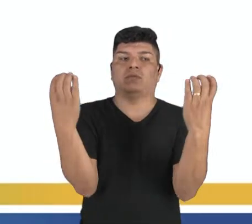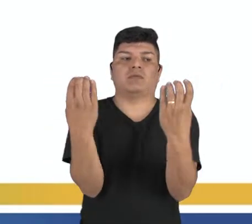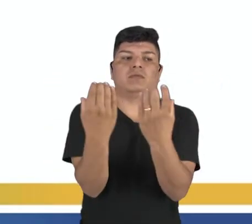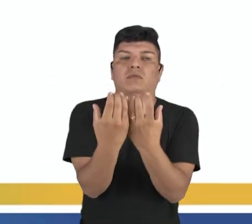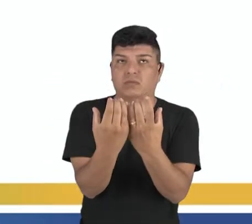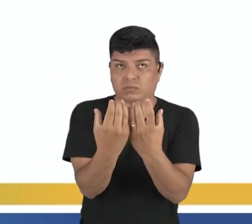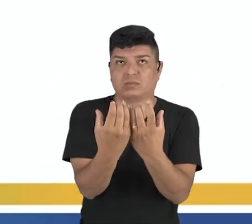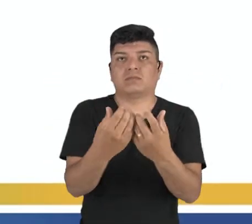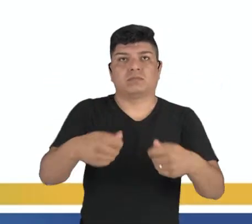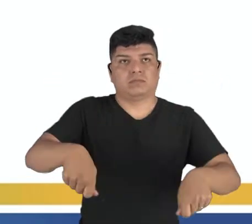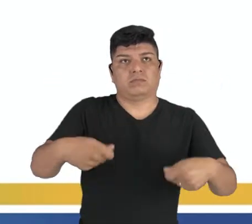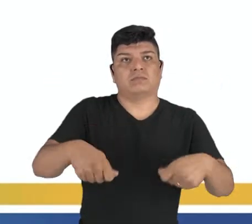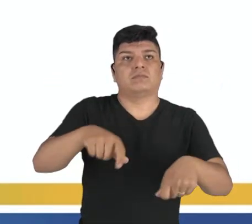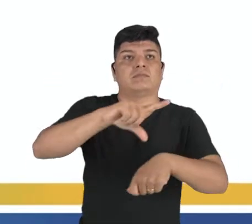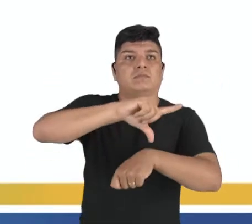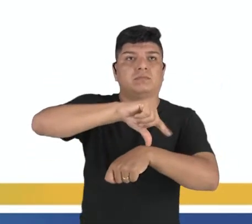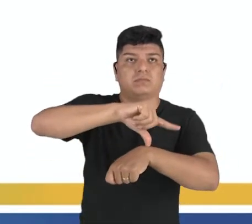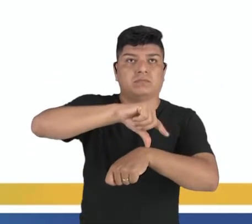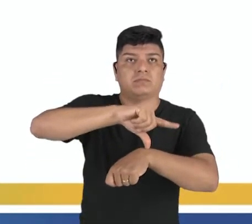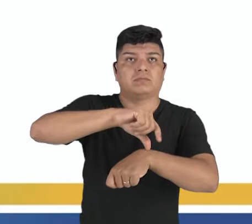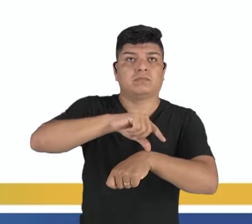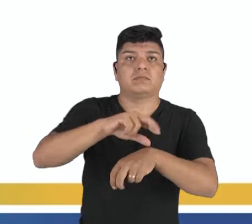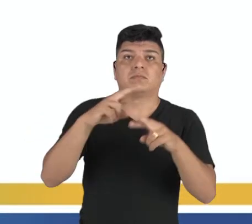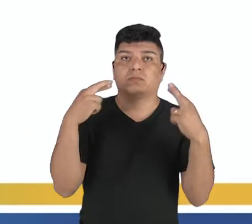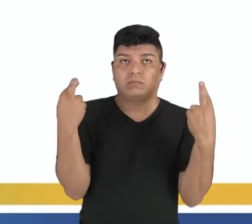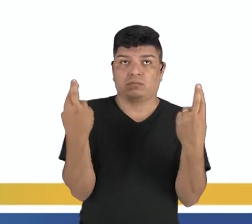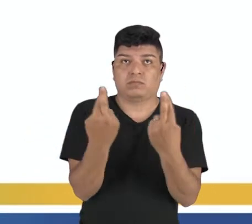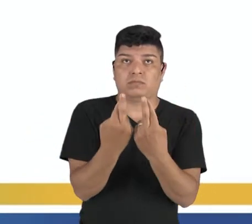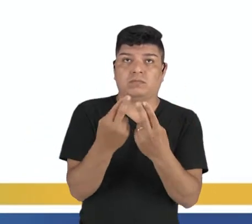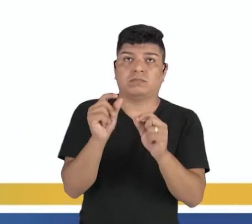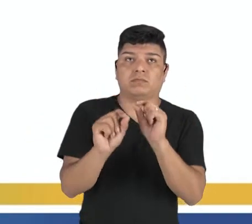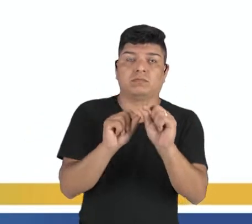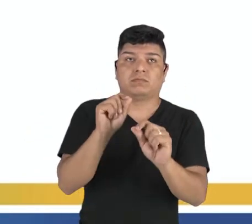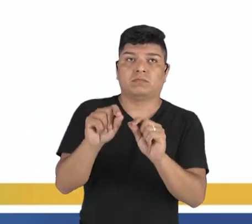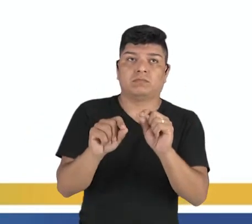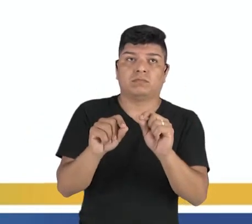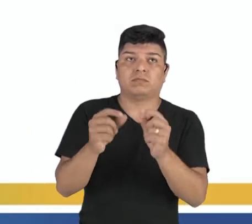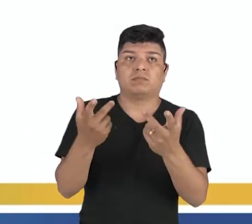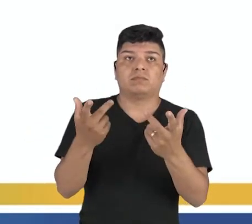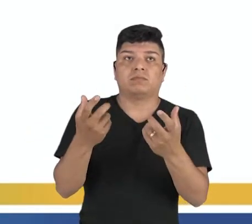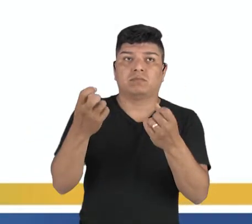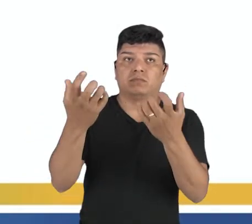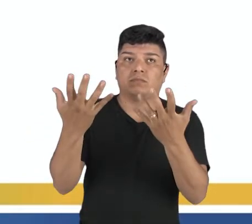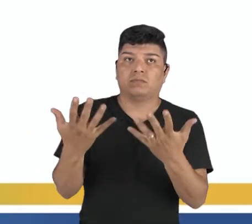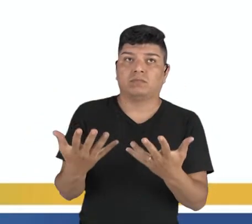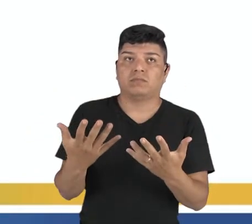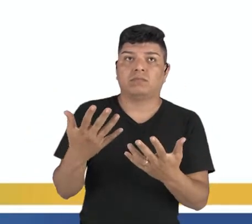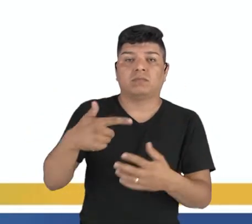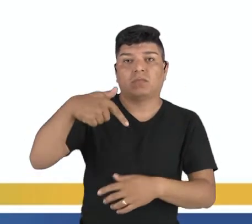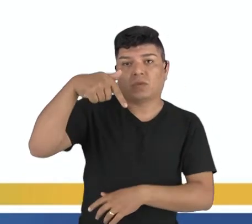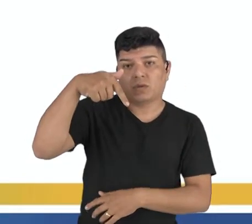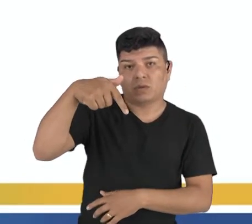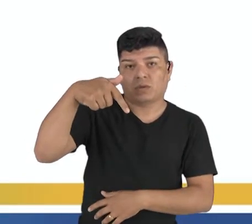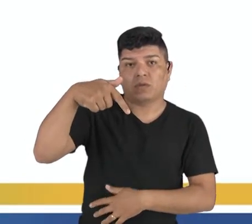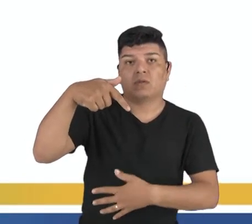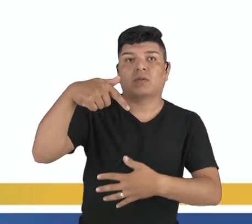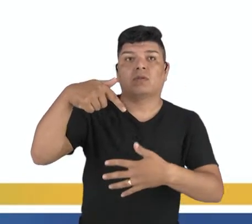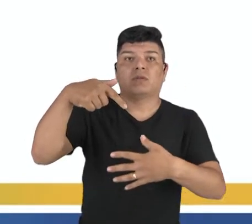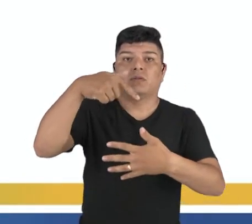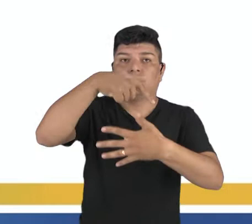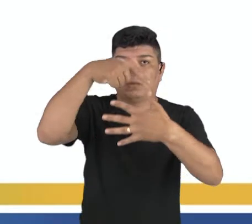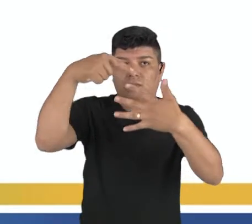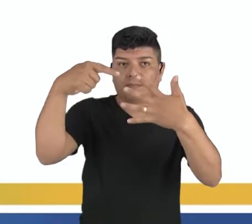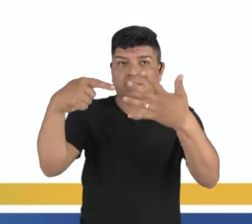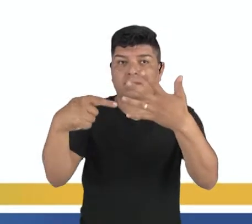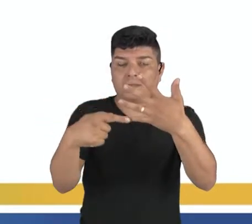padronização necessária do tempo. E nesta reunião foram determinados e aceitos 7 parâmetros, dos